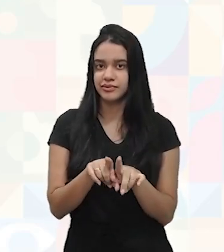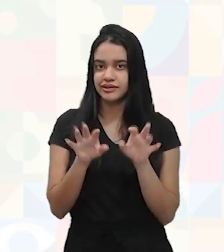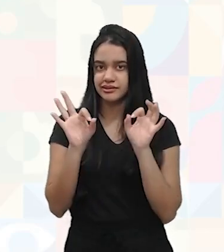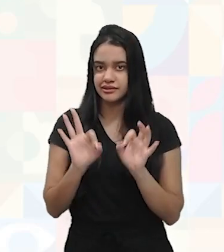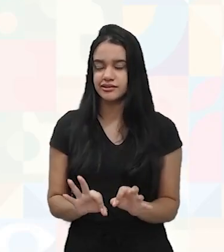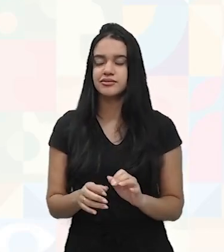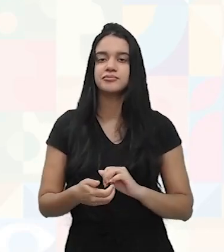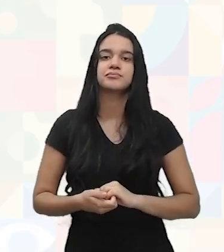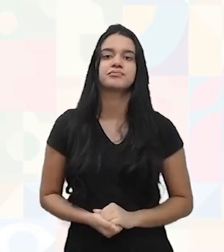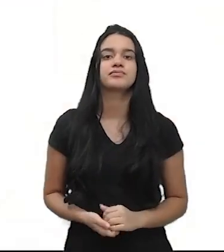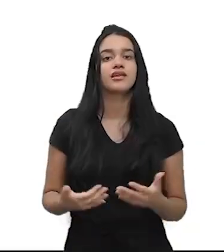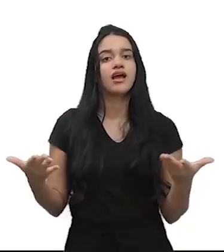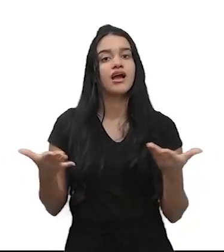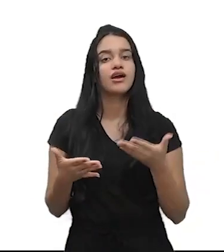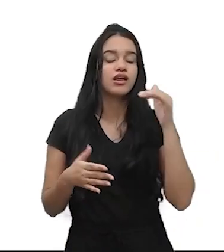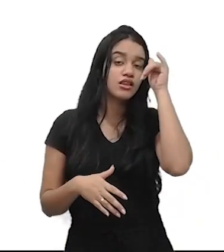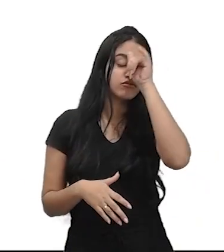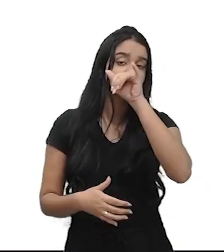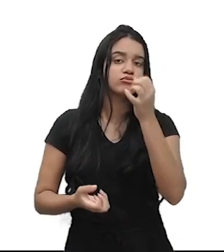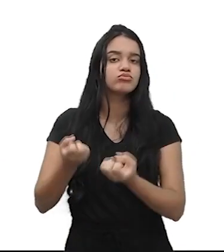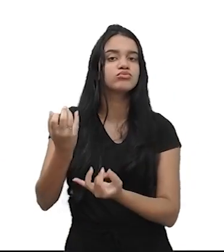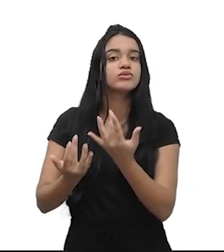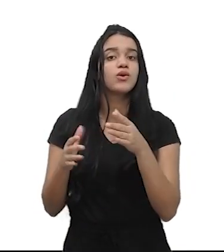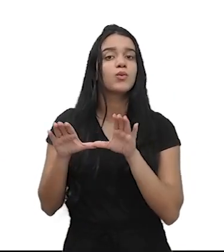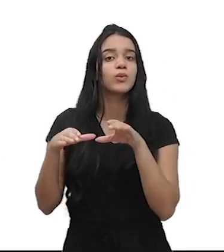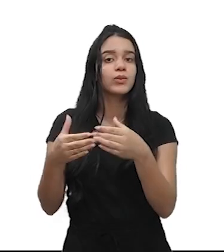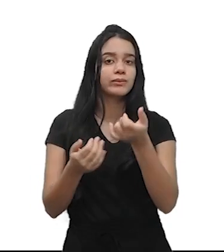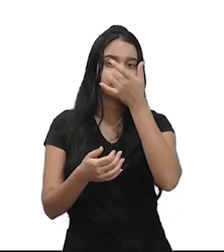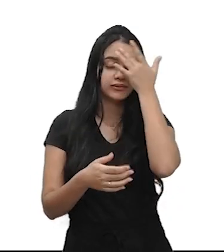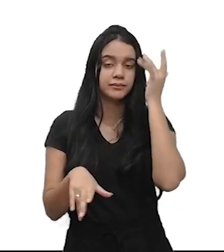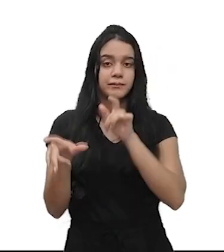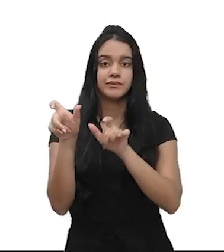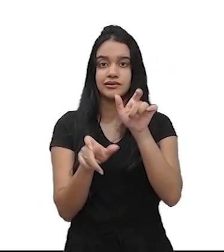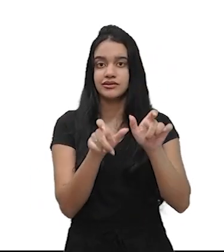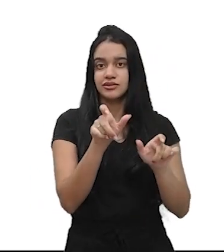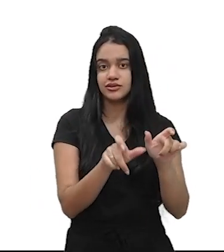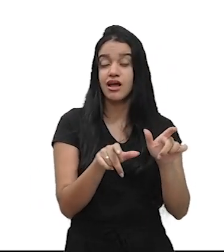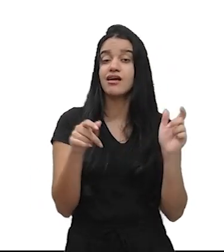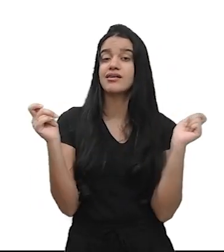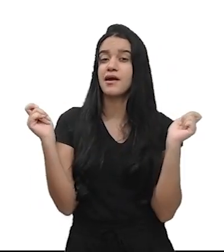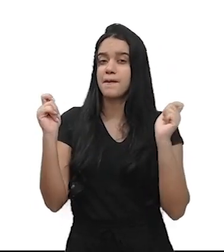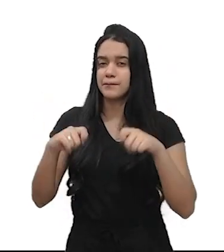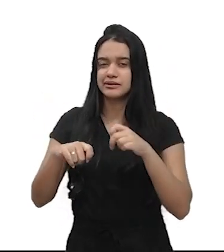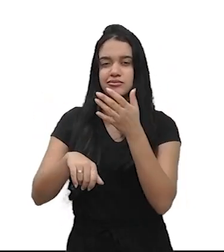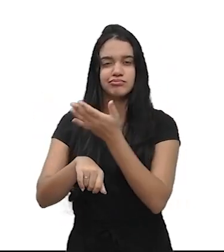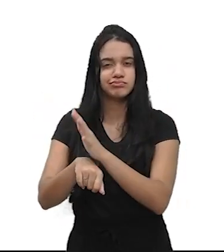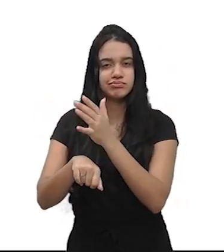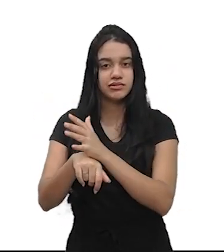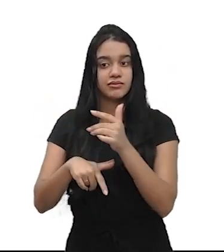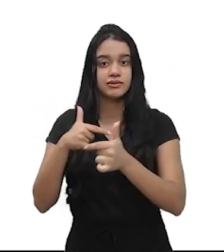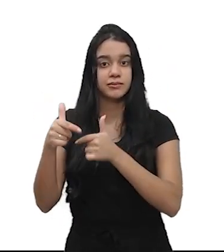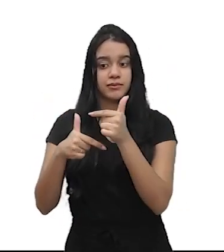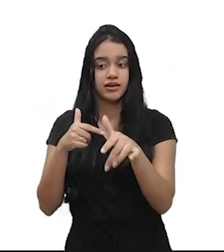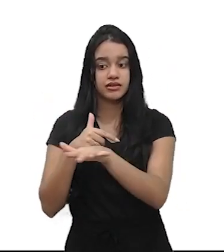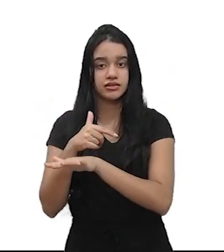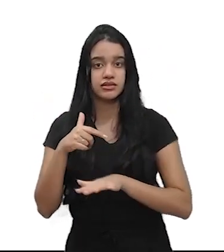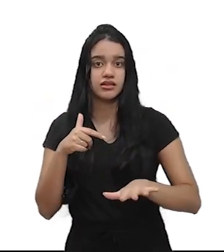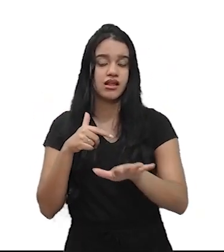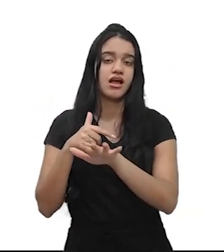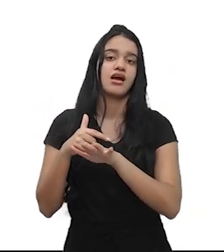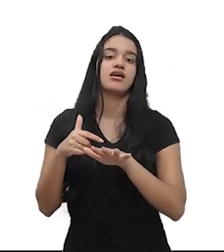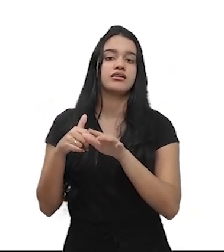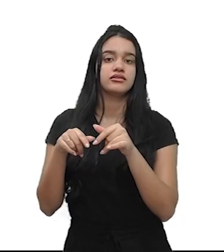Então, a brigada de incêndio ela é formada por um grupo de pessoas, né, que são especialmente capacitadas para atuar em uma área